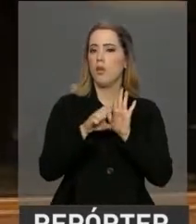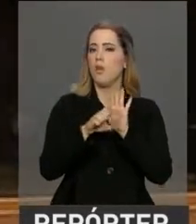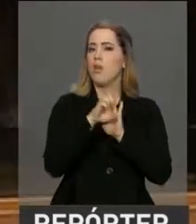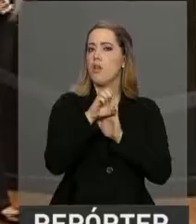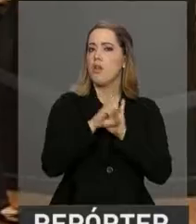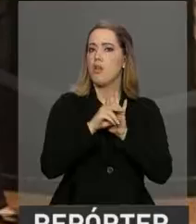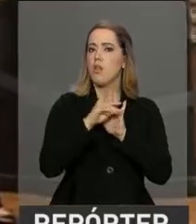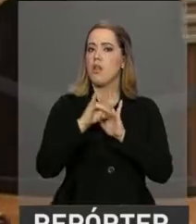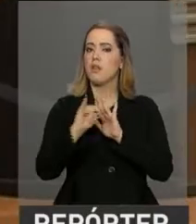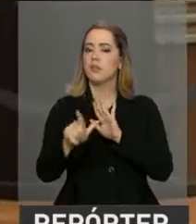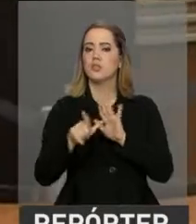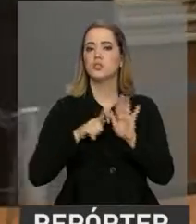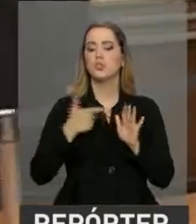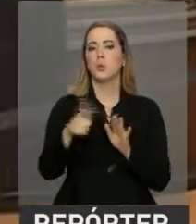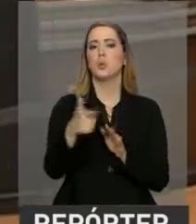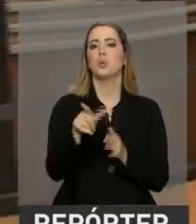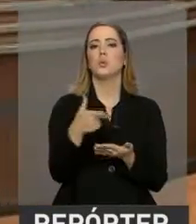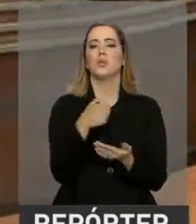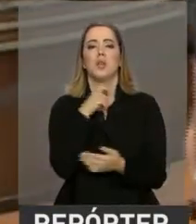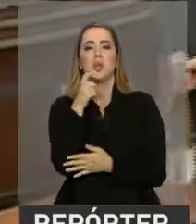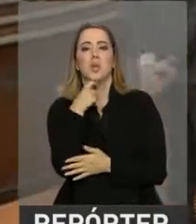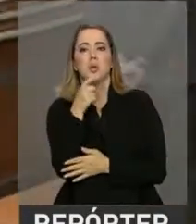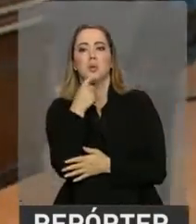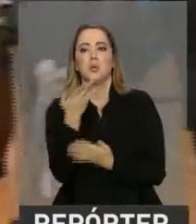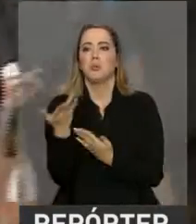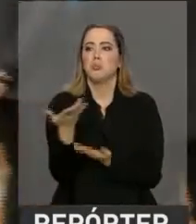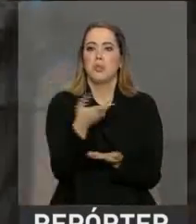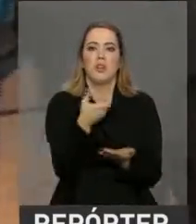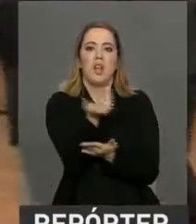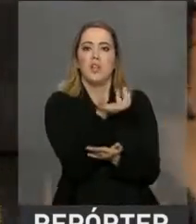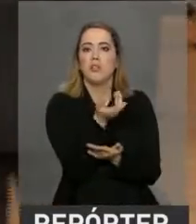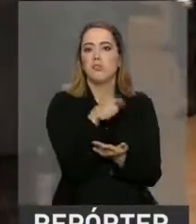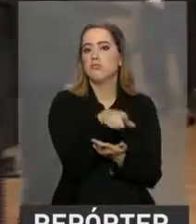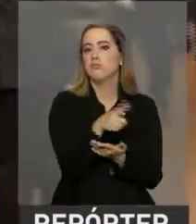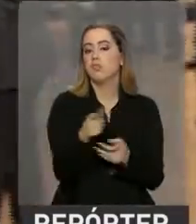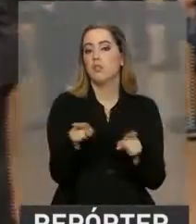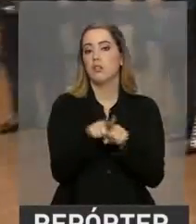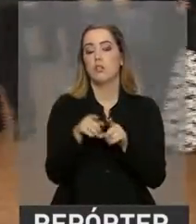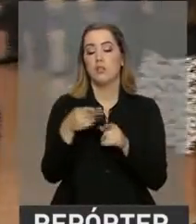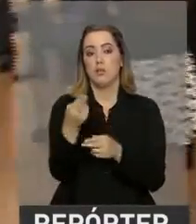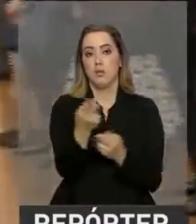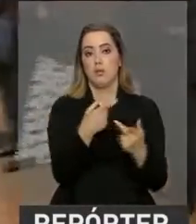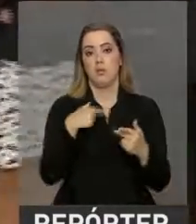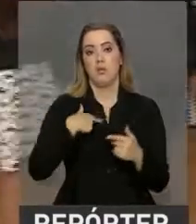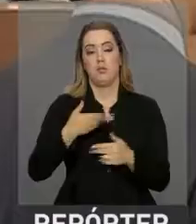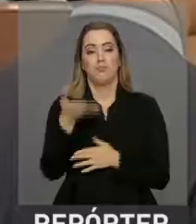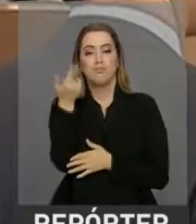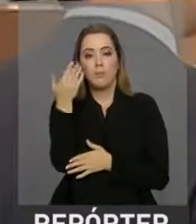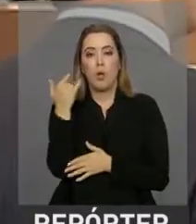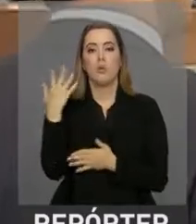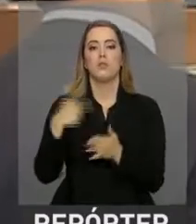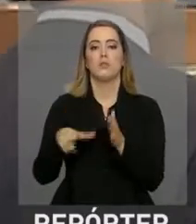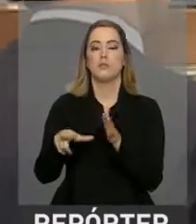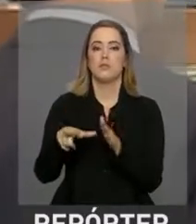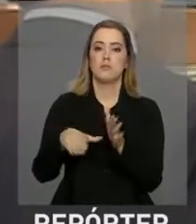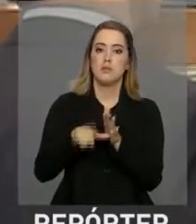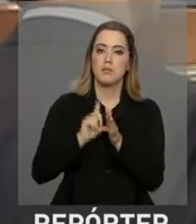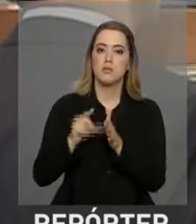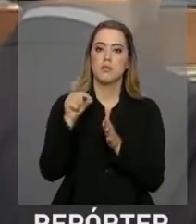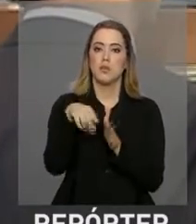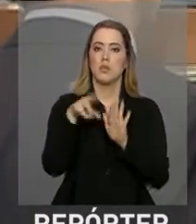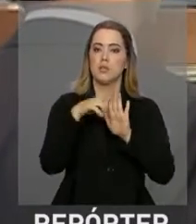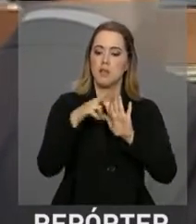concorrente assim aconteceram leilões para concessão de portos e companhias de energia elétrica no passado quando as regras para